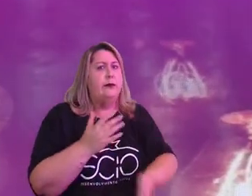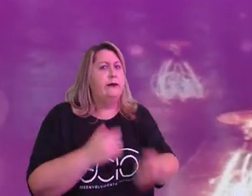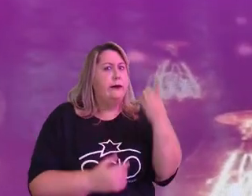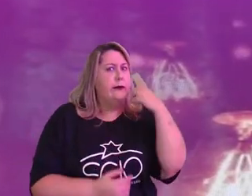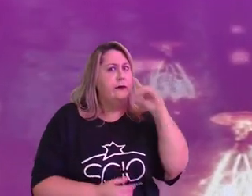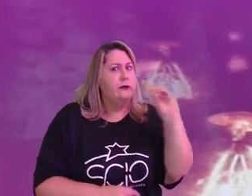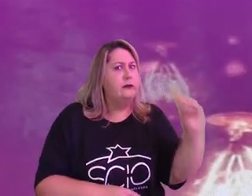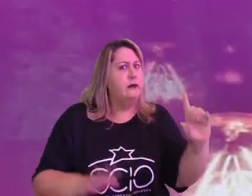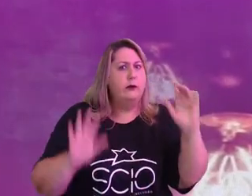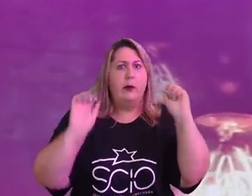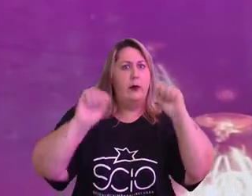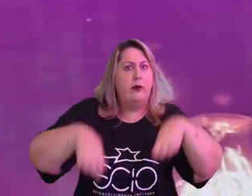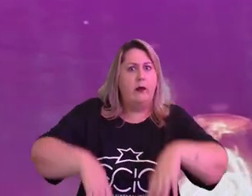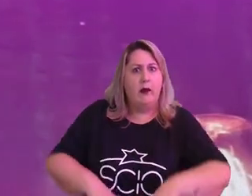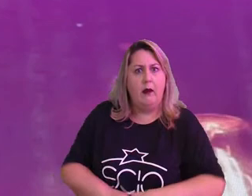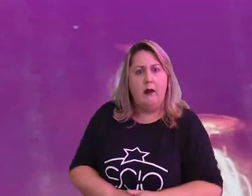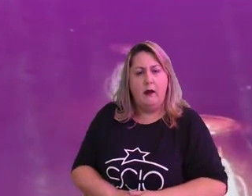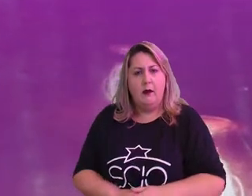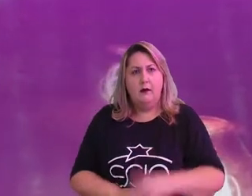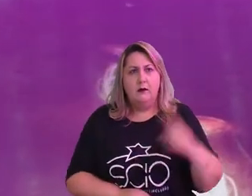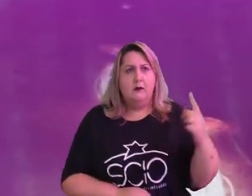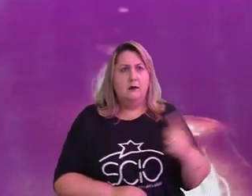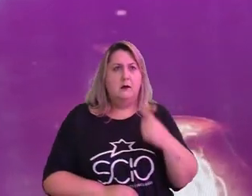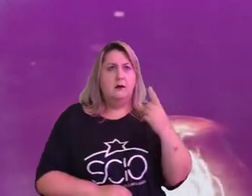eu te perder um dia.